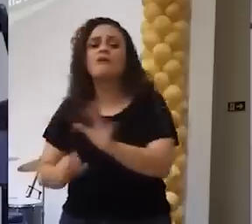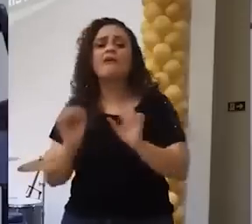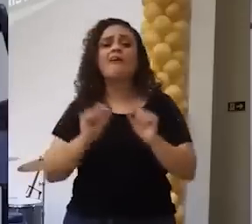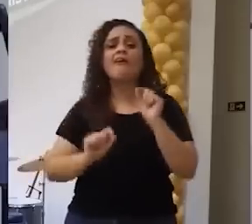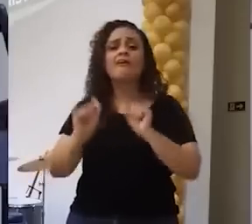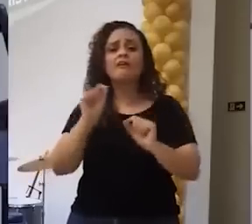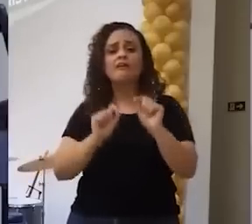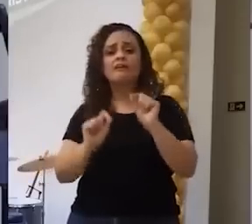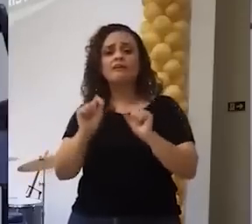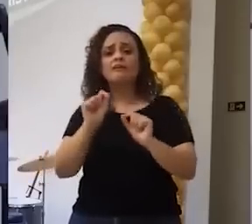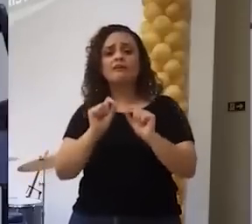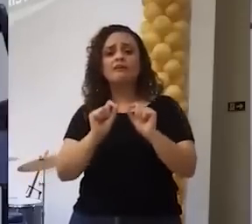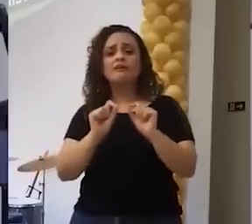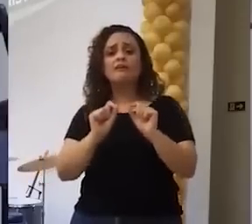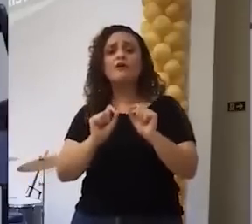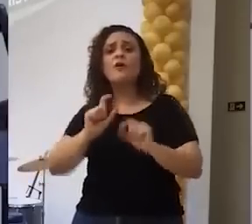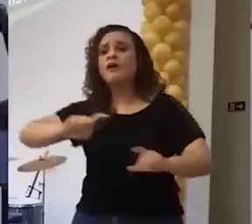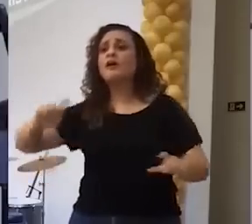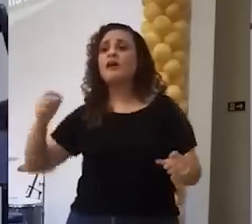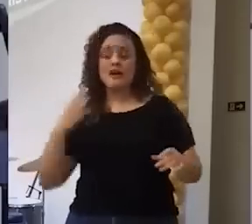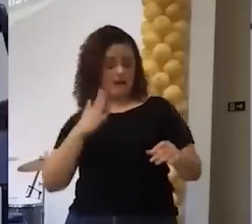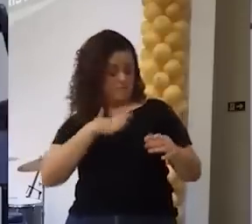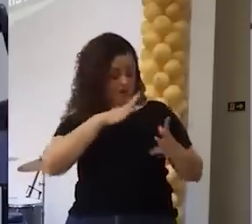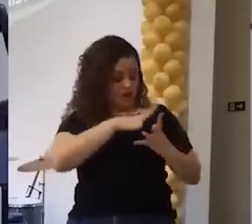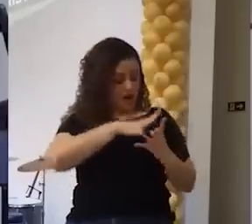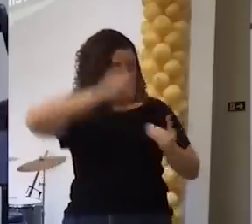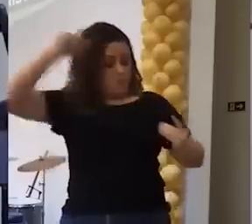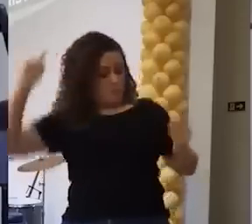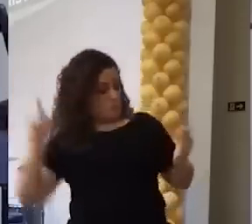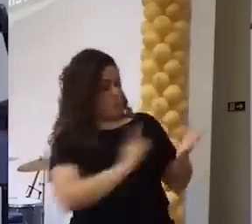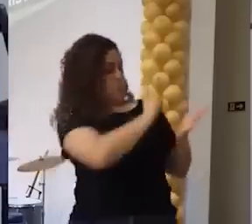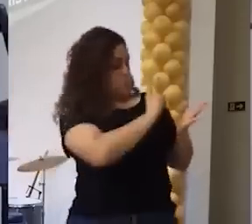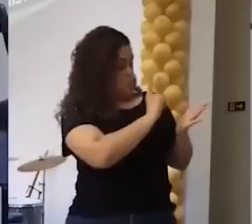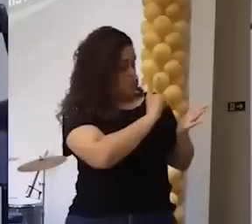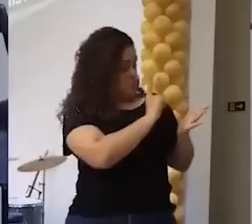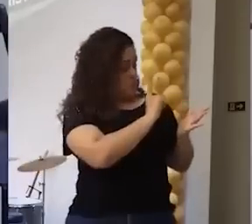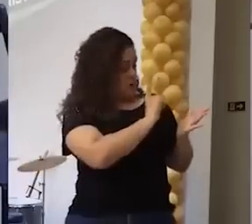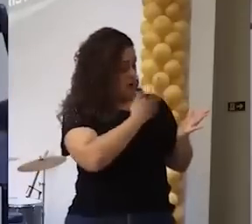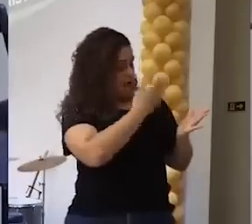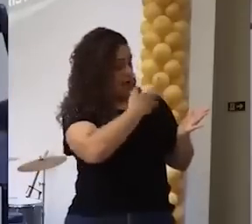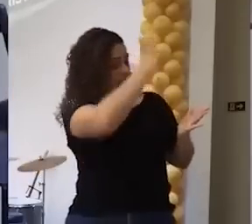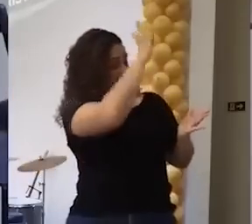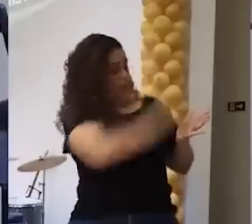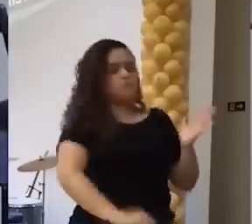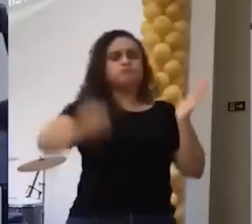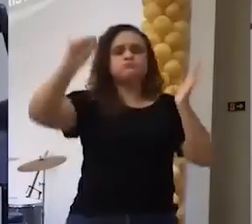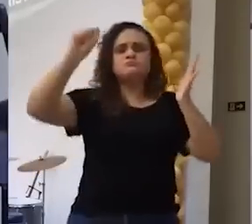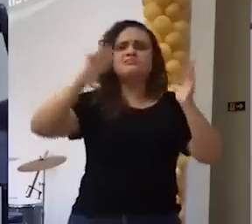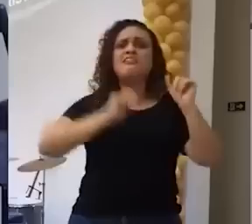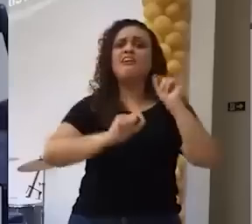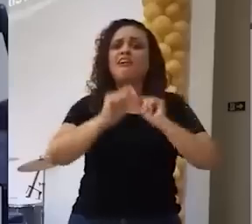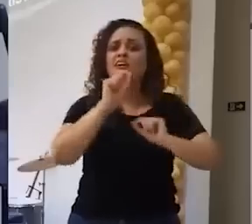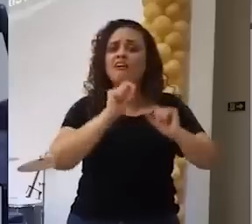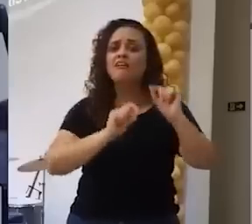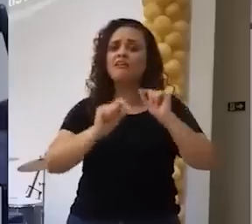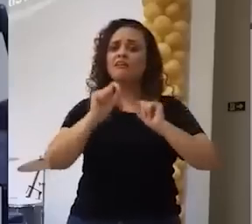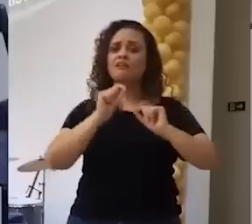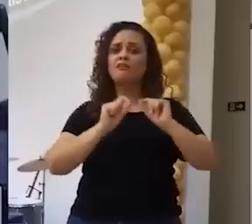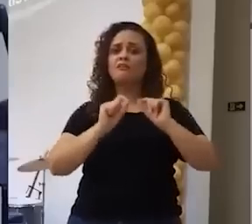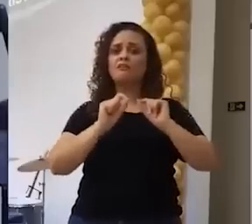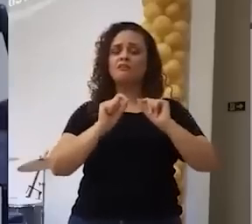Quem está invadindo a cidadela da sua alma e levando embora esse néctar da vida que é a alegria?